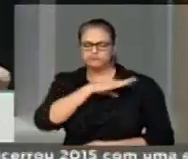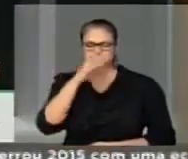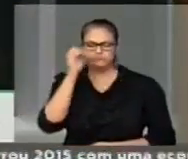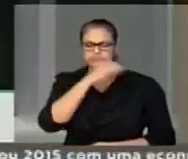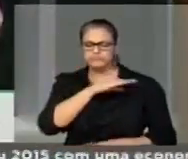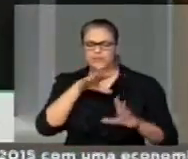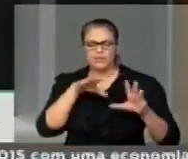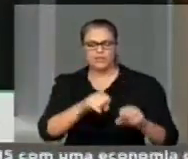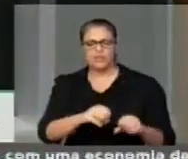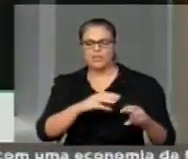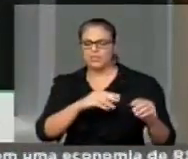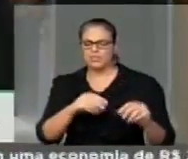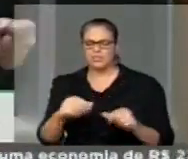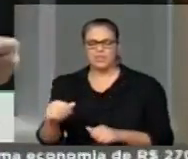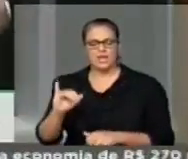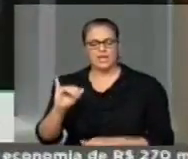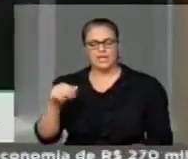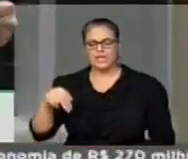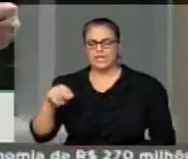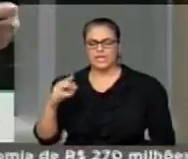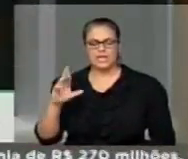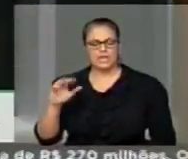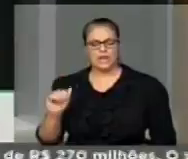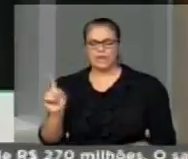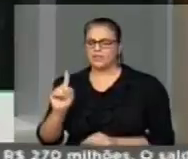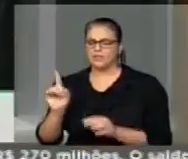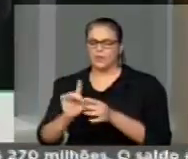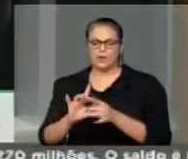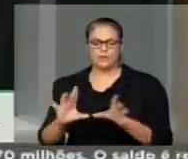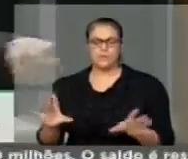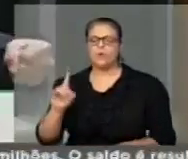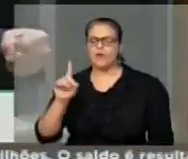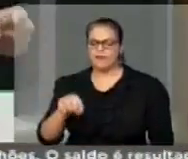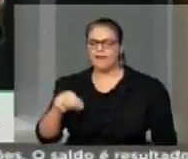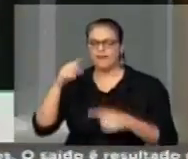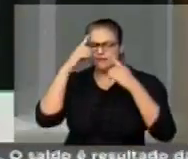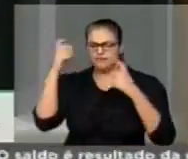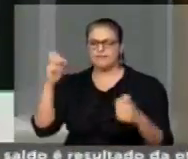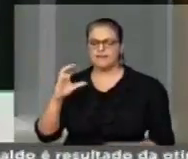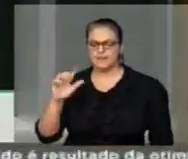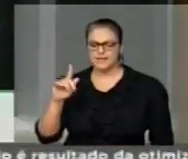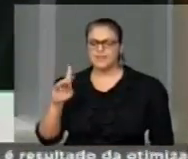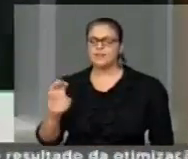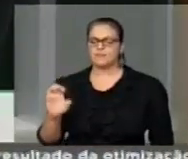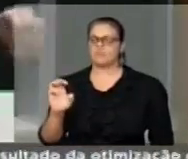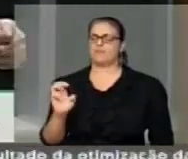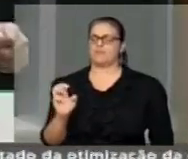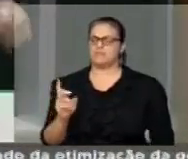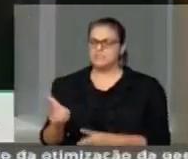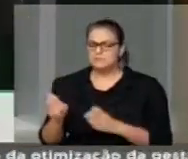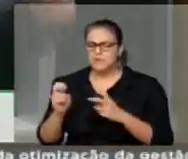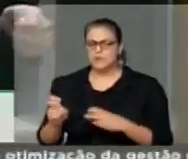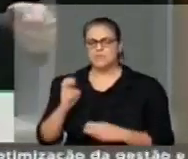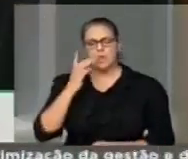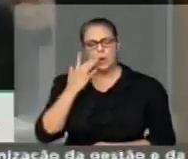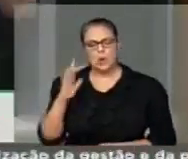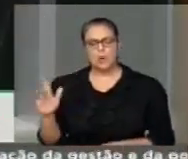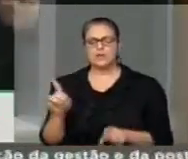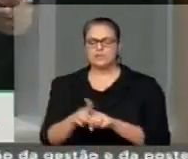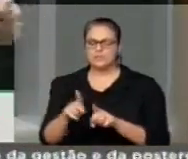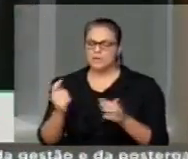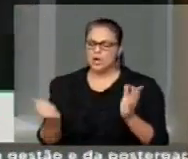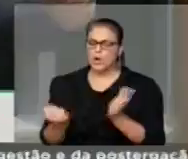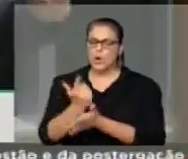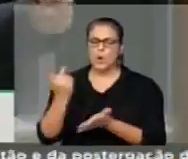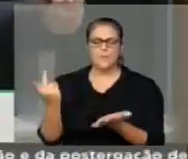do INCRA. Deve ser investigado o crime, tanto da concessão para a exploração do ouro, quanto a compra ilegal de